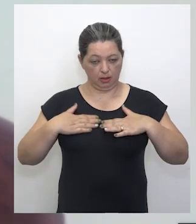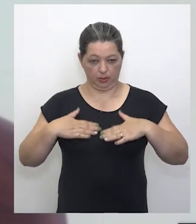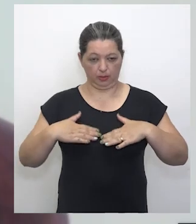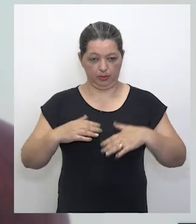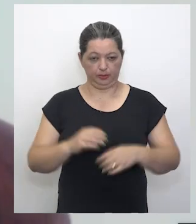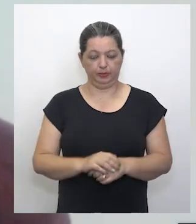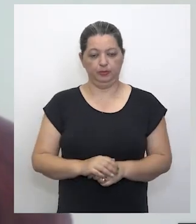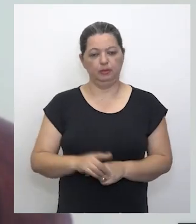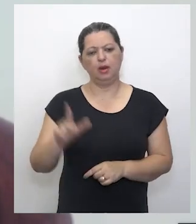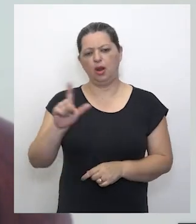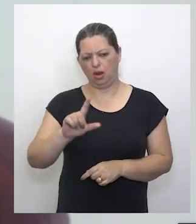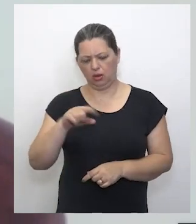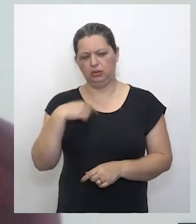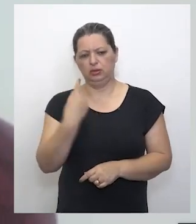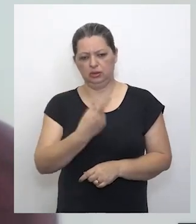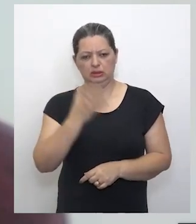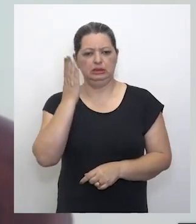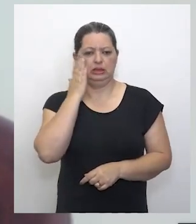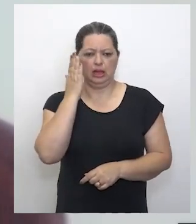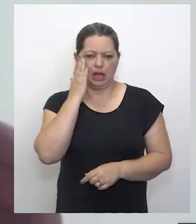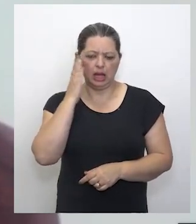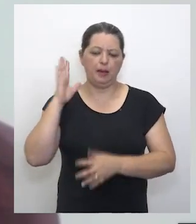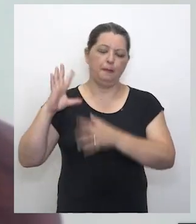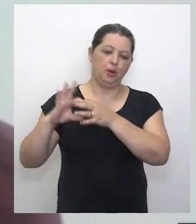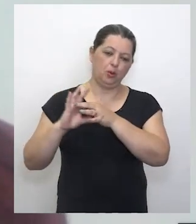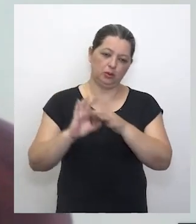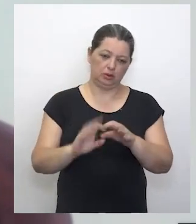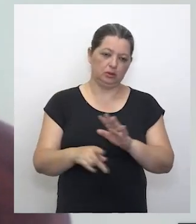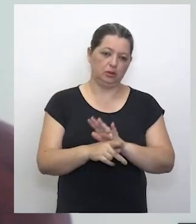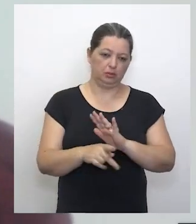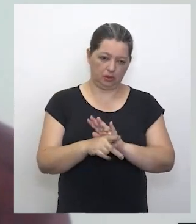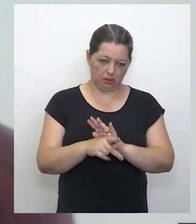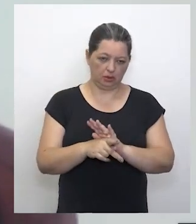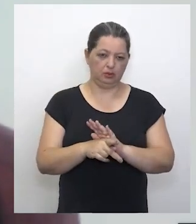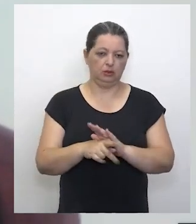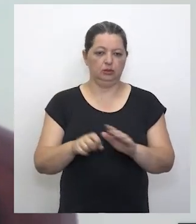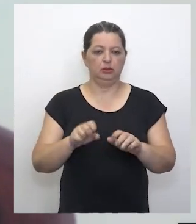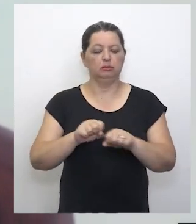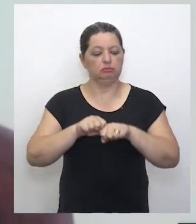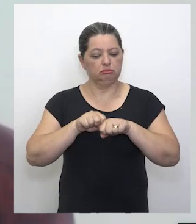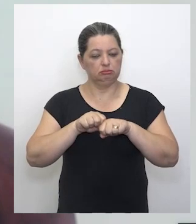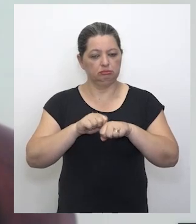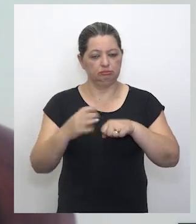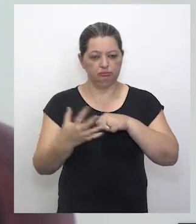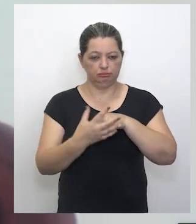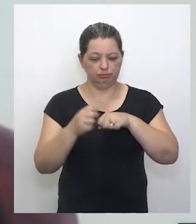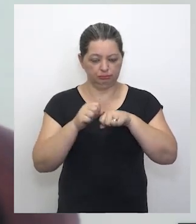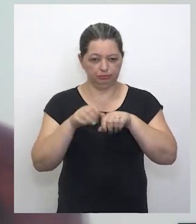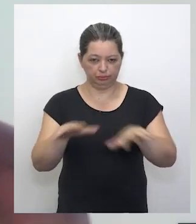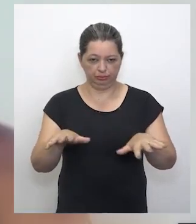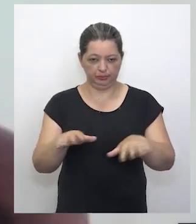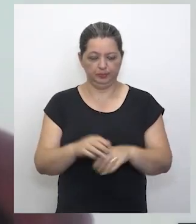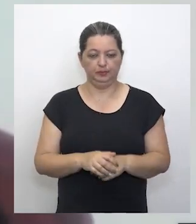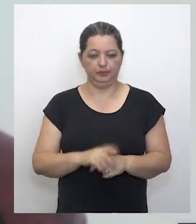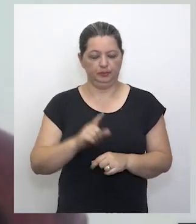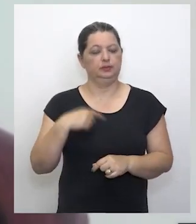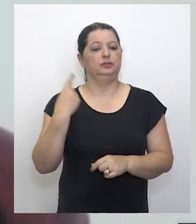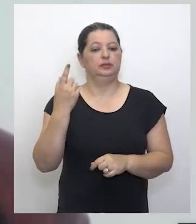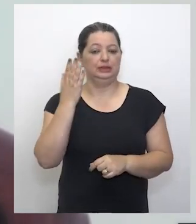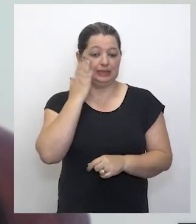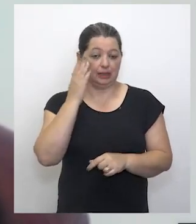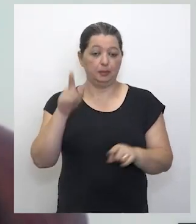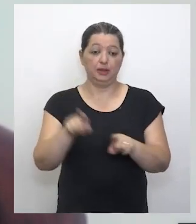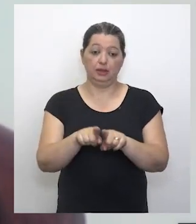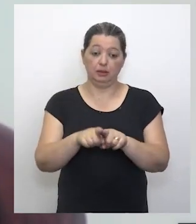nós sabemos do contexto que a gente está, da pandemia, e também nós sabemos do contexto sala de aula,